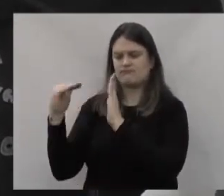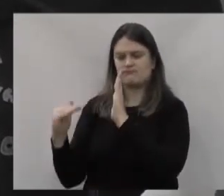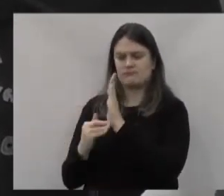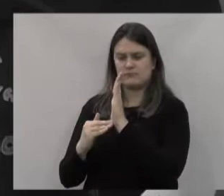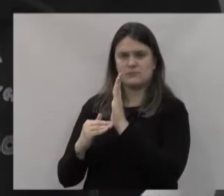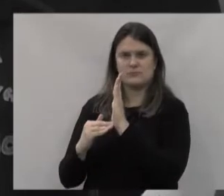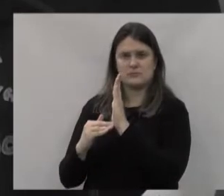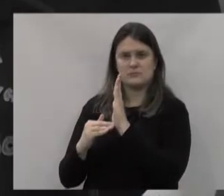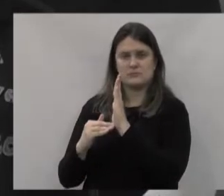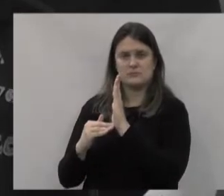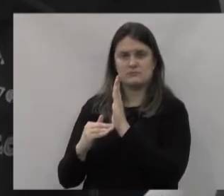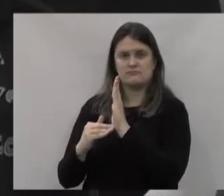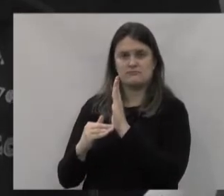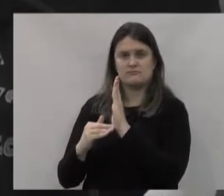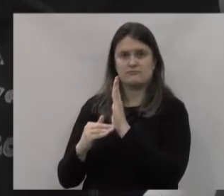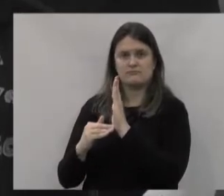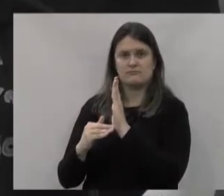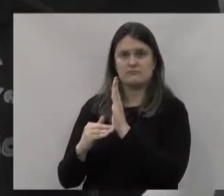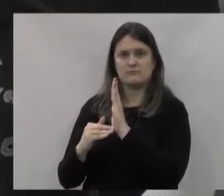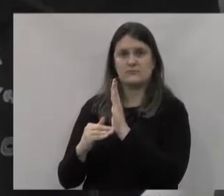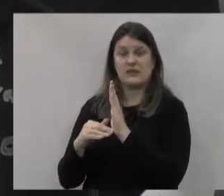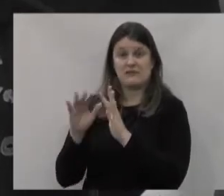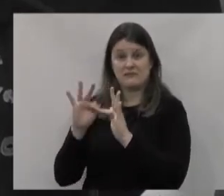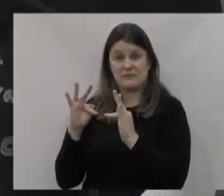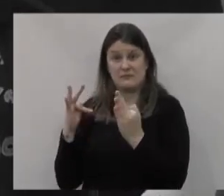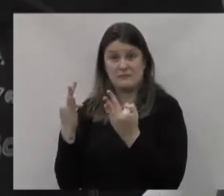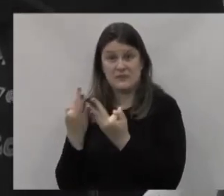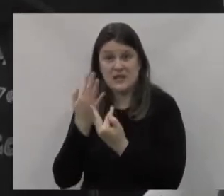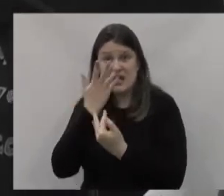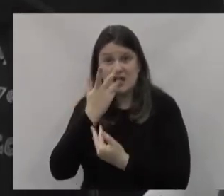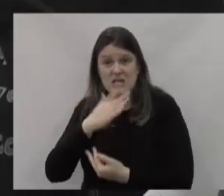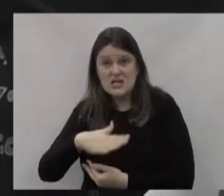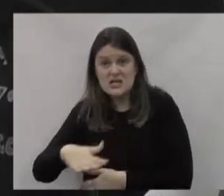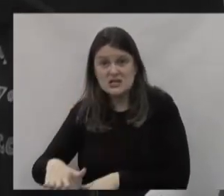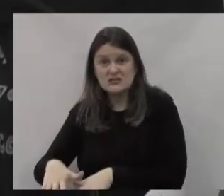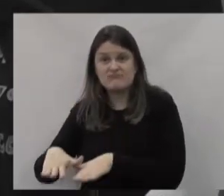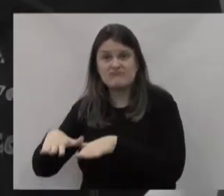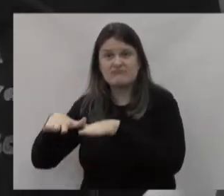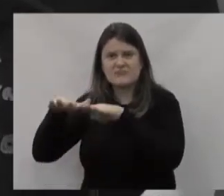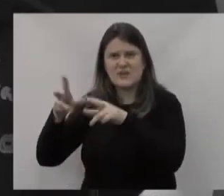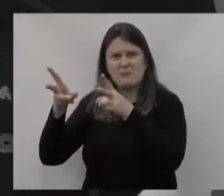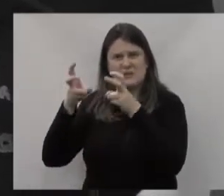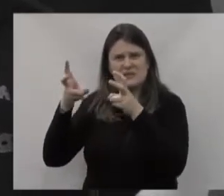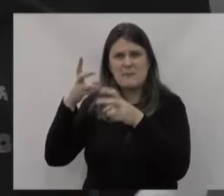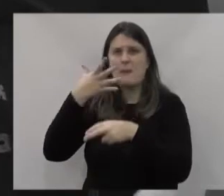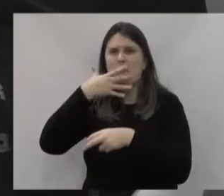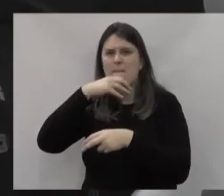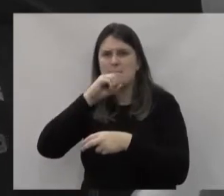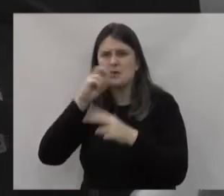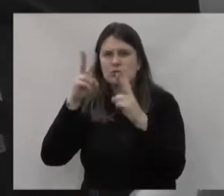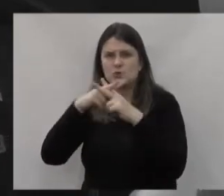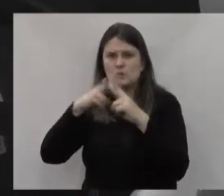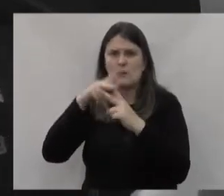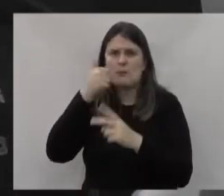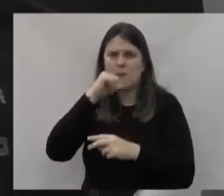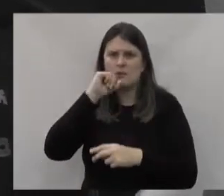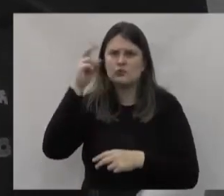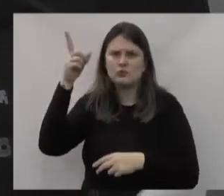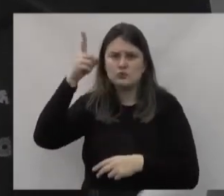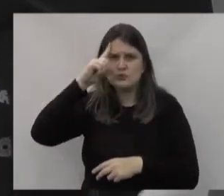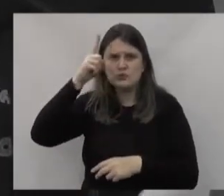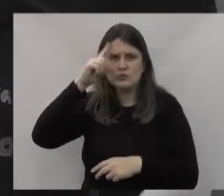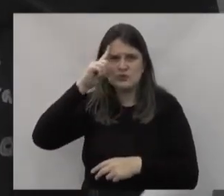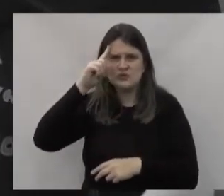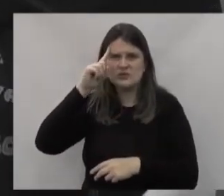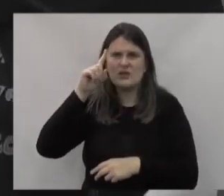sua plenitude, e que uma família que as crianças crescem enxergando o pai agredindo a mãe todo dia, essa